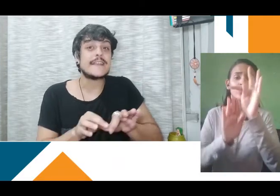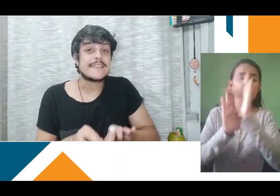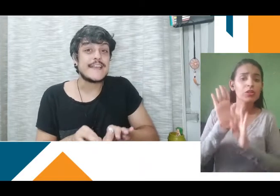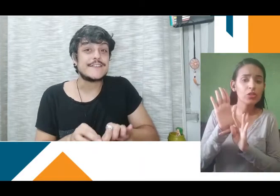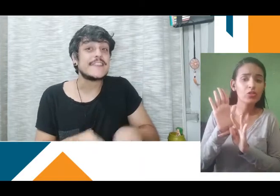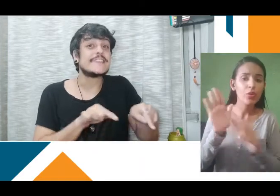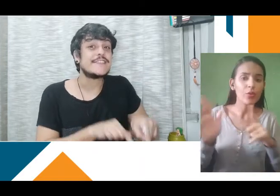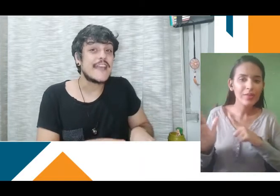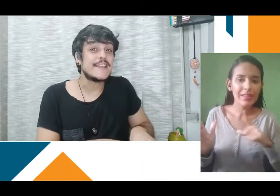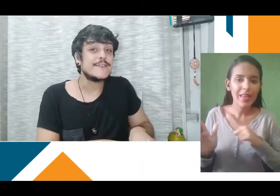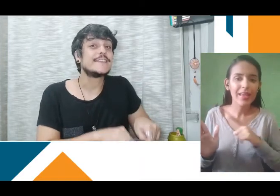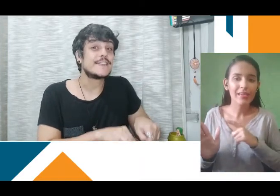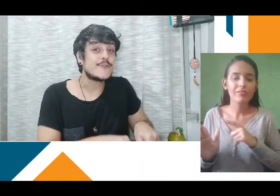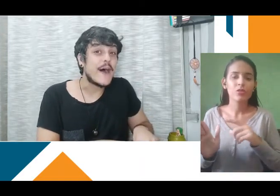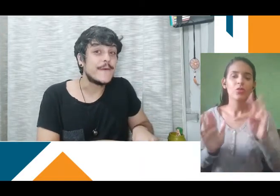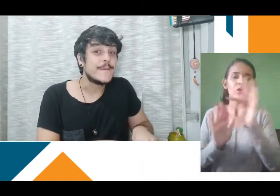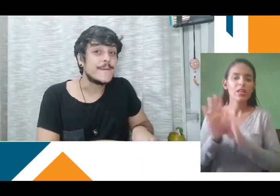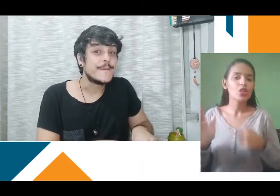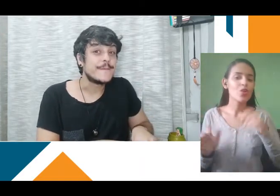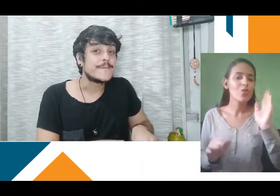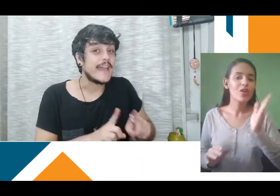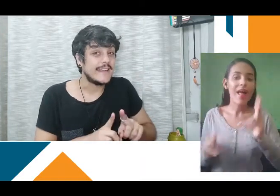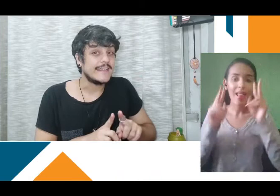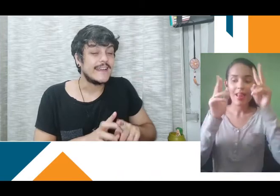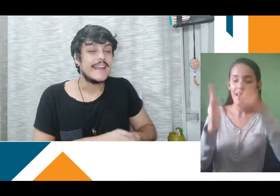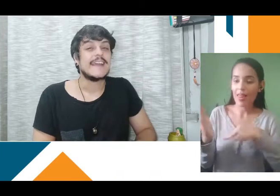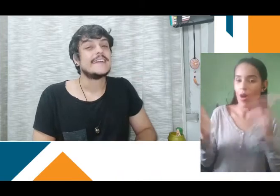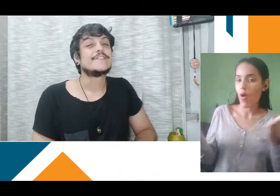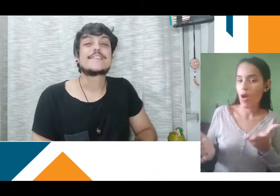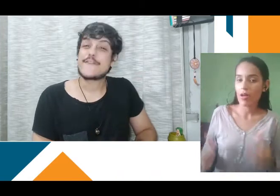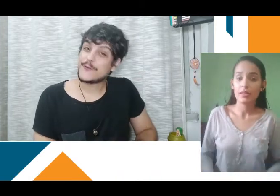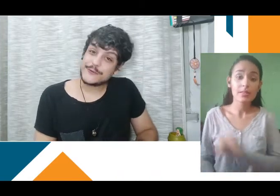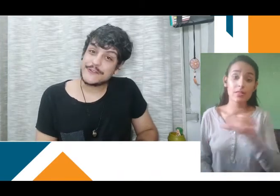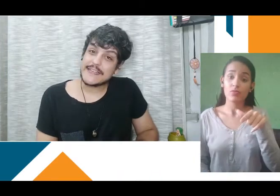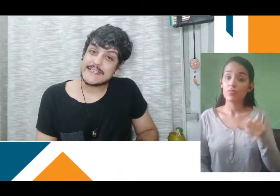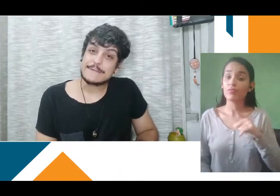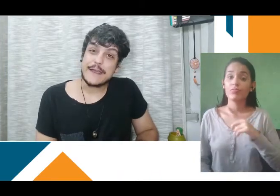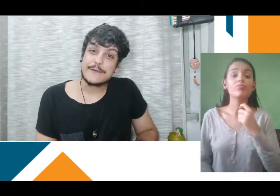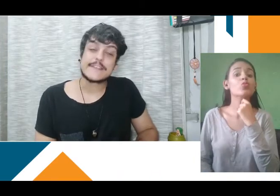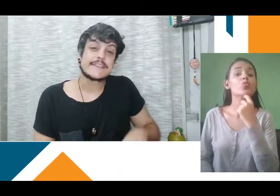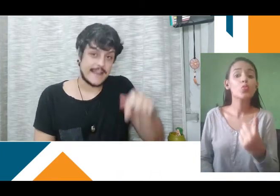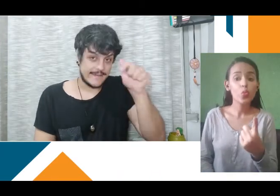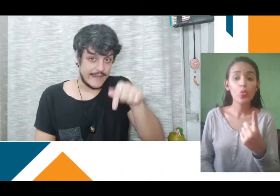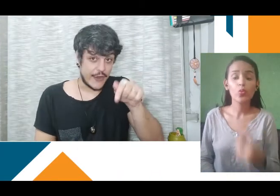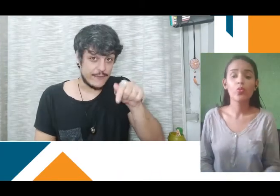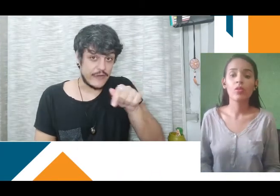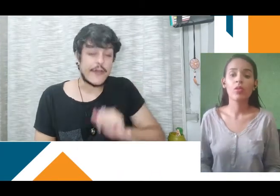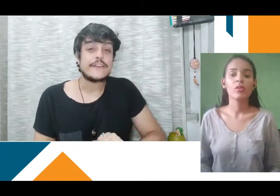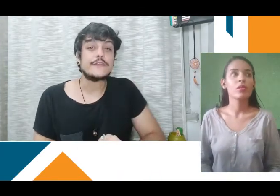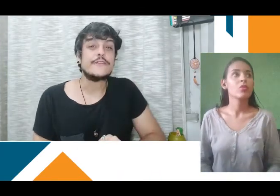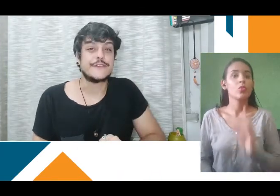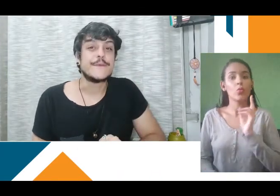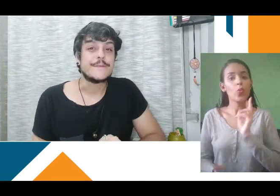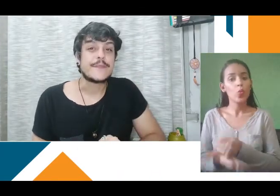está presente nesse gênero textual, hein? Se você ficou com dúvida nessas perguntas, fique comigo